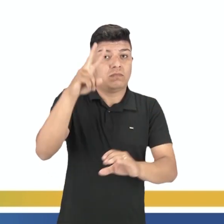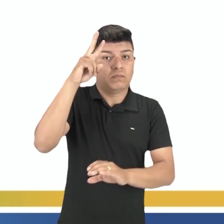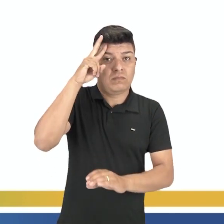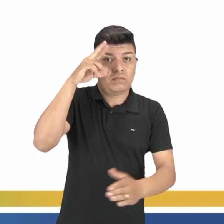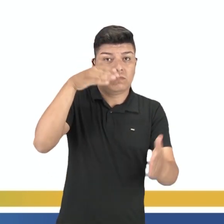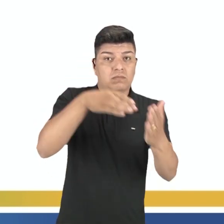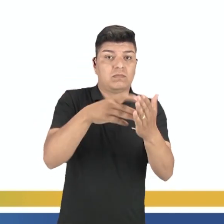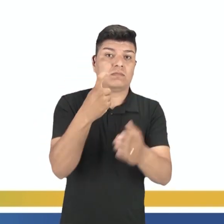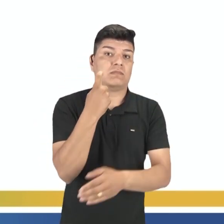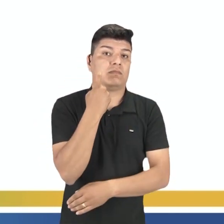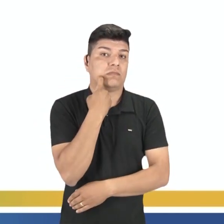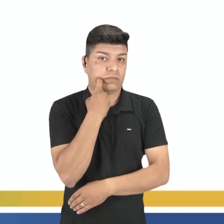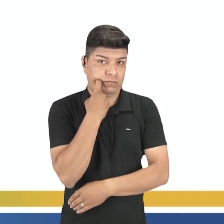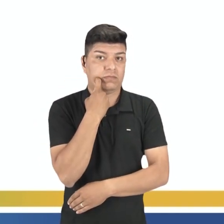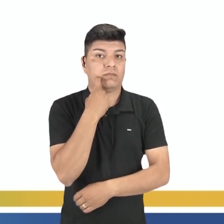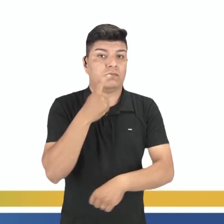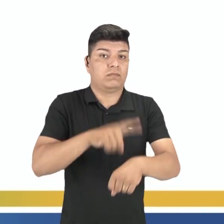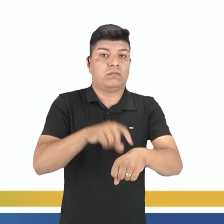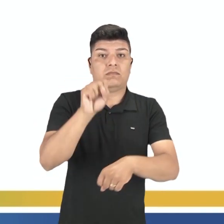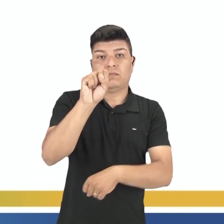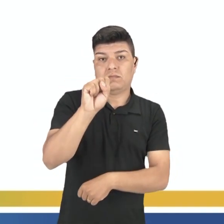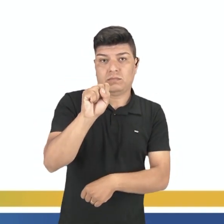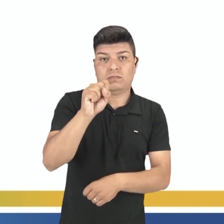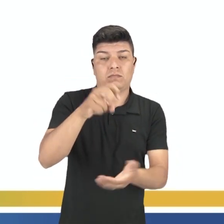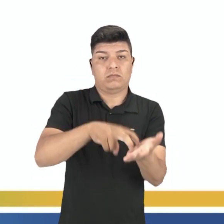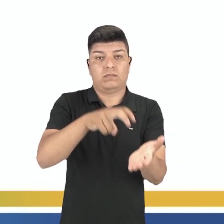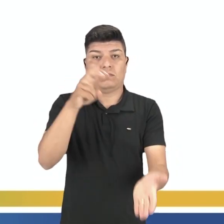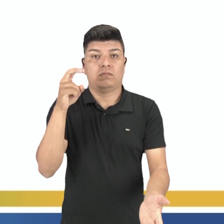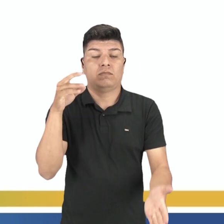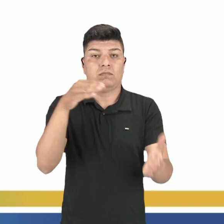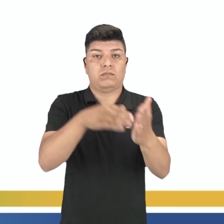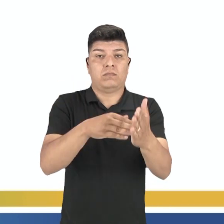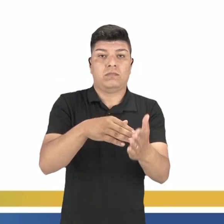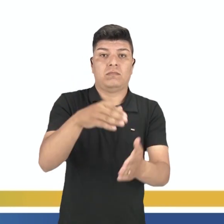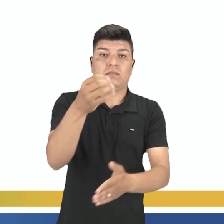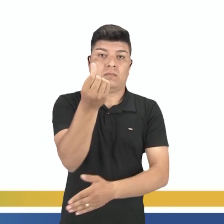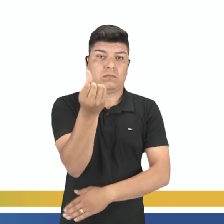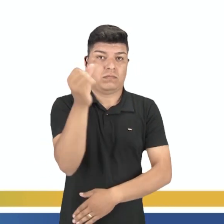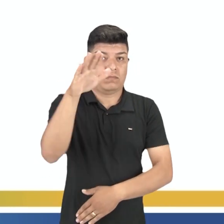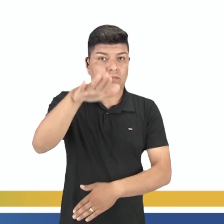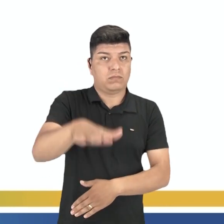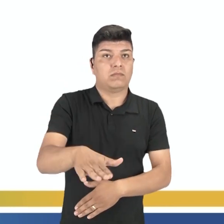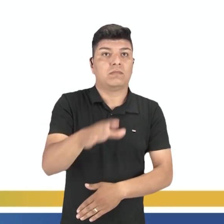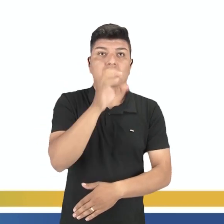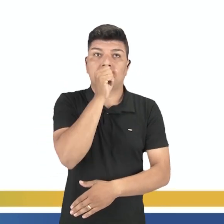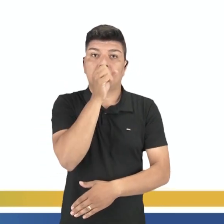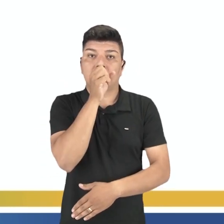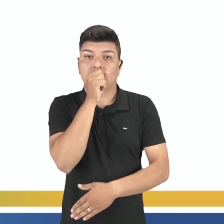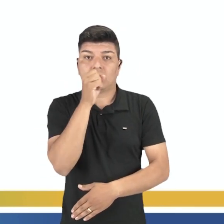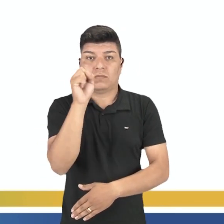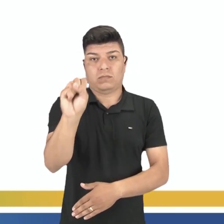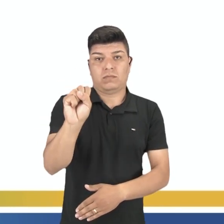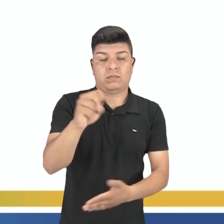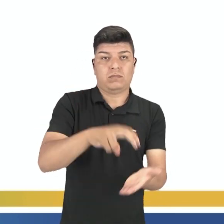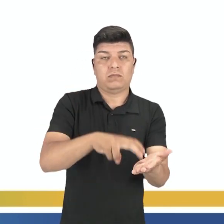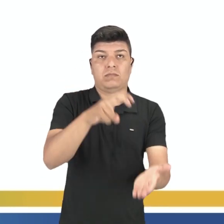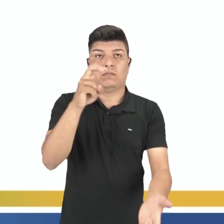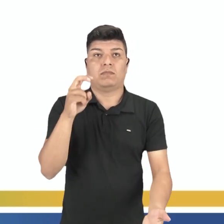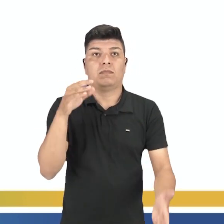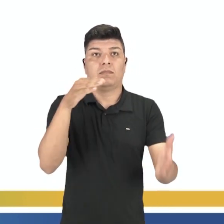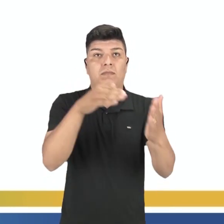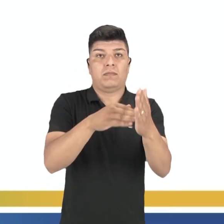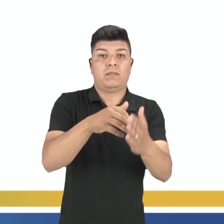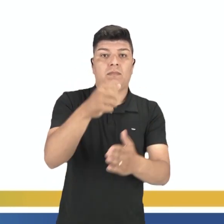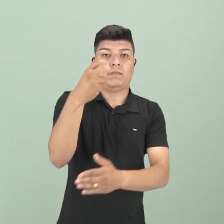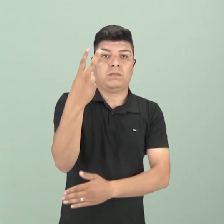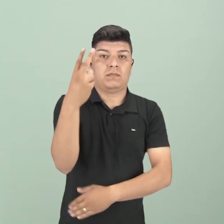a sexta-feira, aí das 8 às 18 horas. E no sábado, das 8 às 14 horas. Então, nós